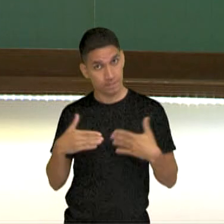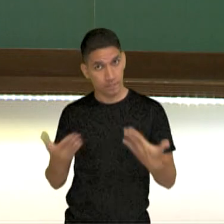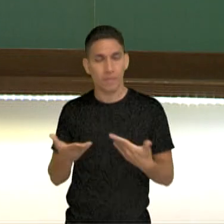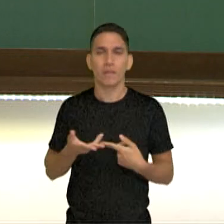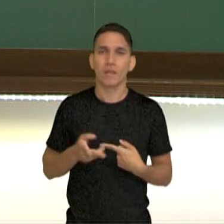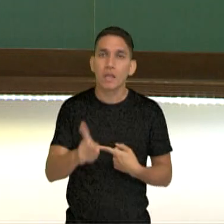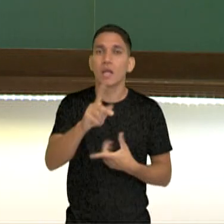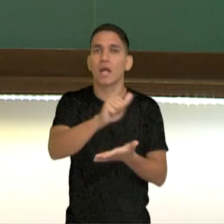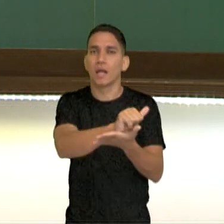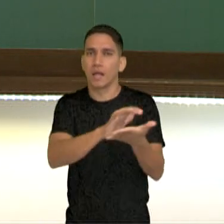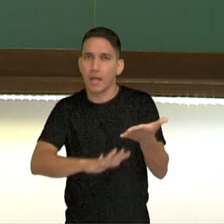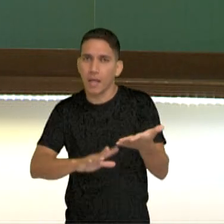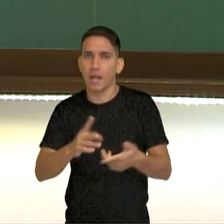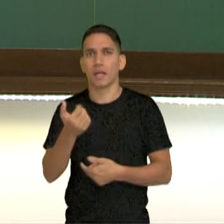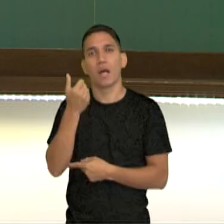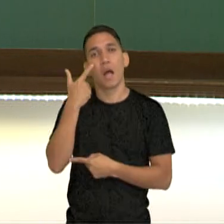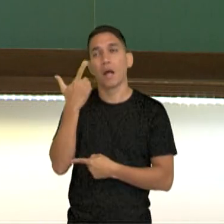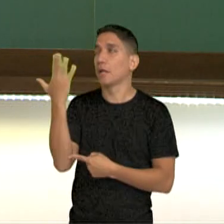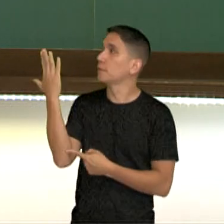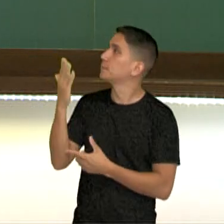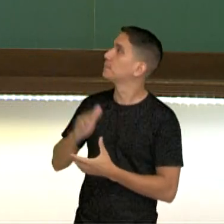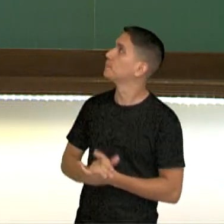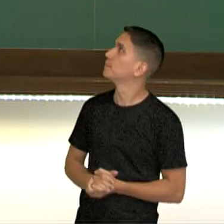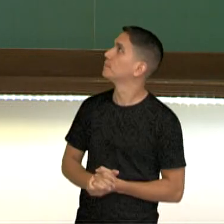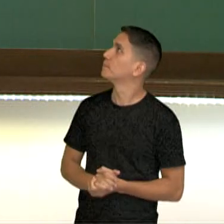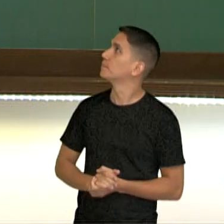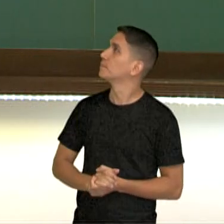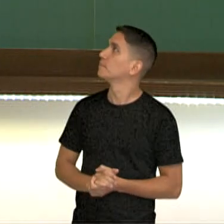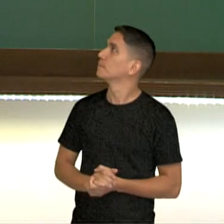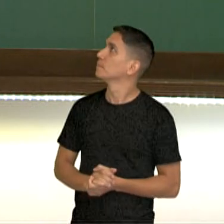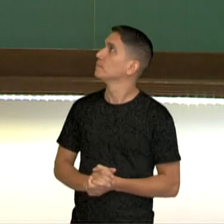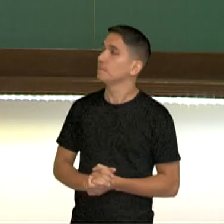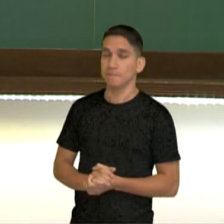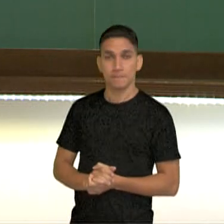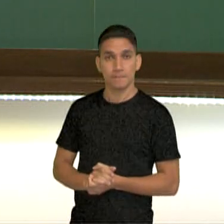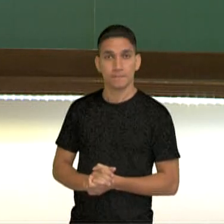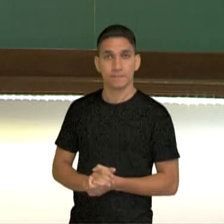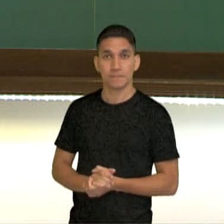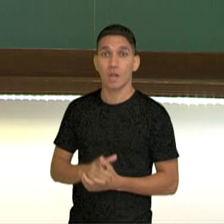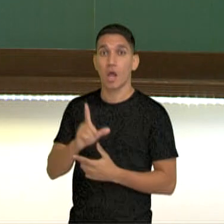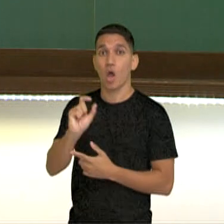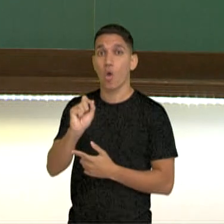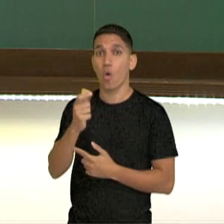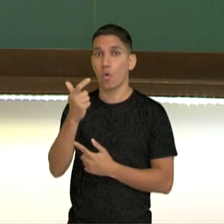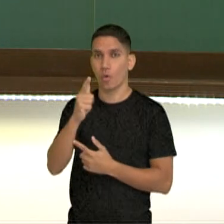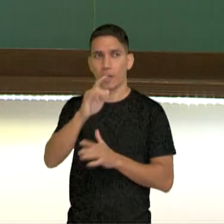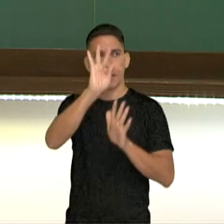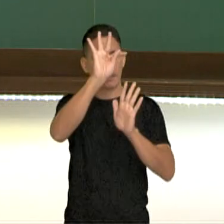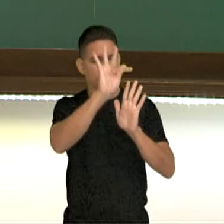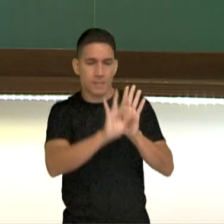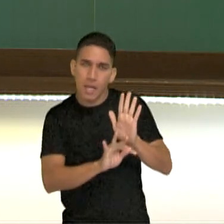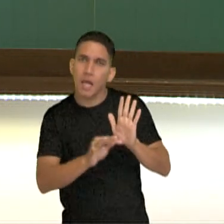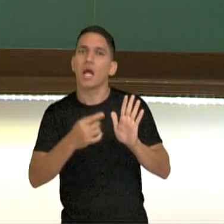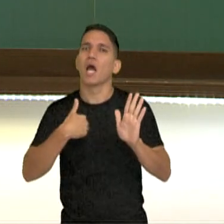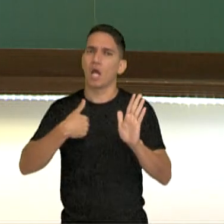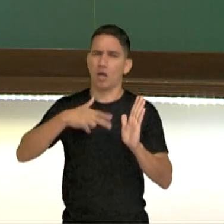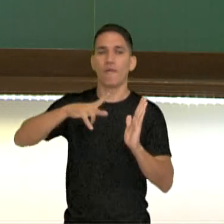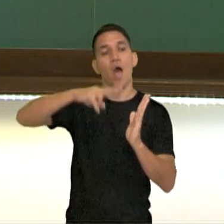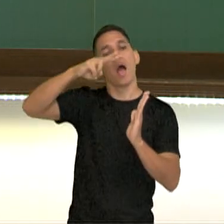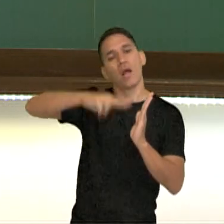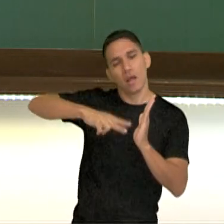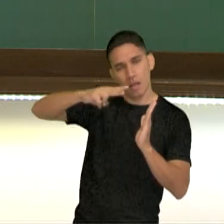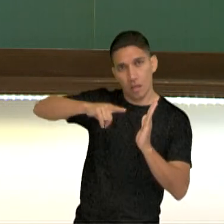ao segundo exercício. Opa! Então olha lá, mais um texto que a teacher vai fazer a leitura, vocês